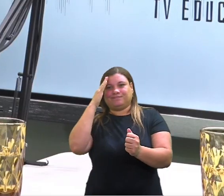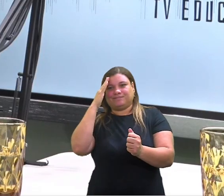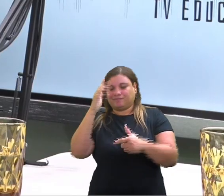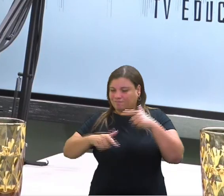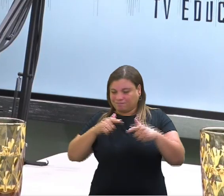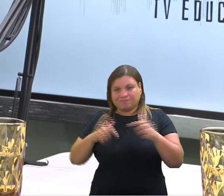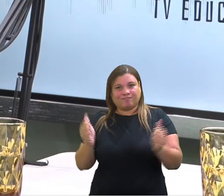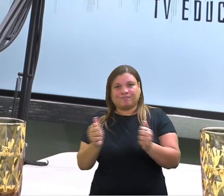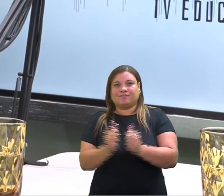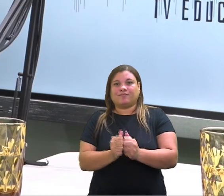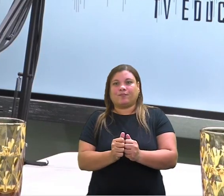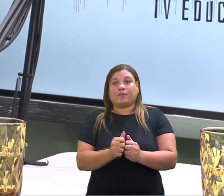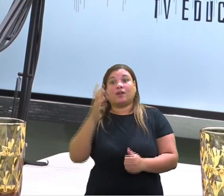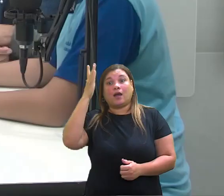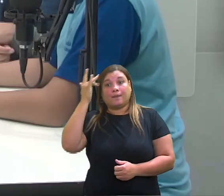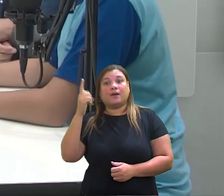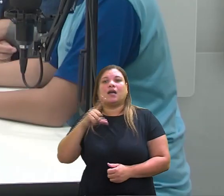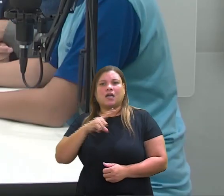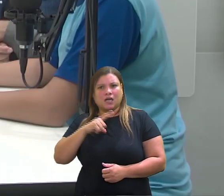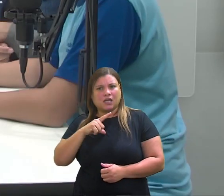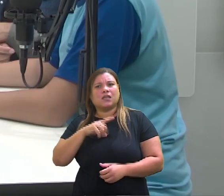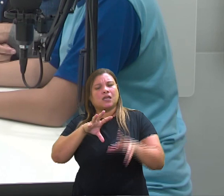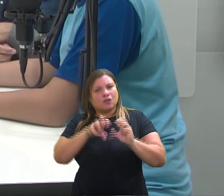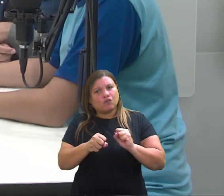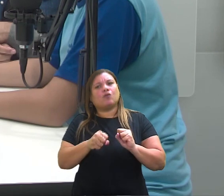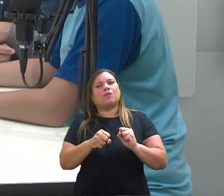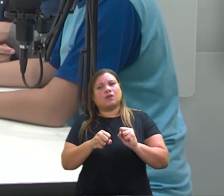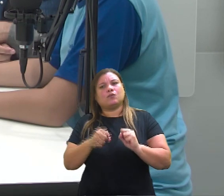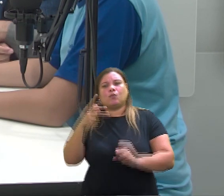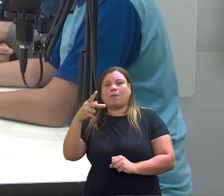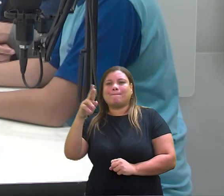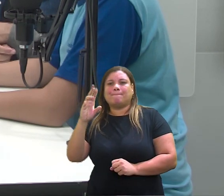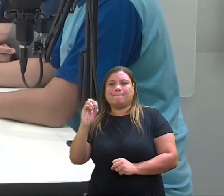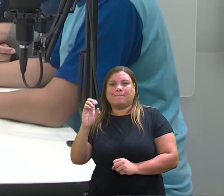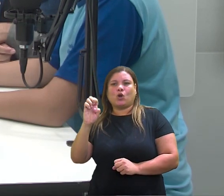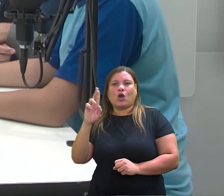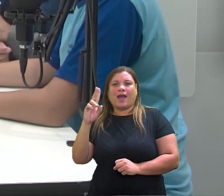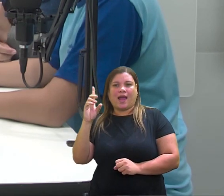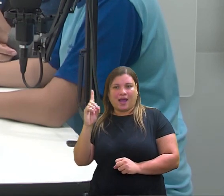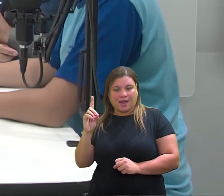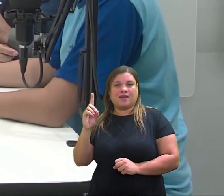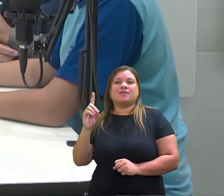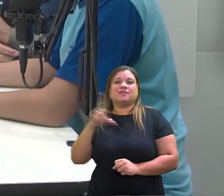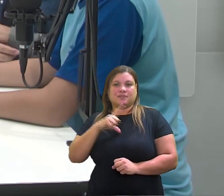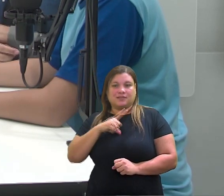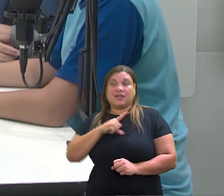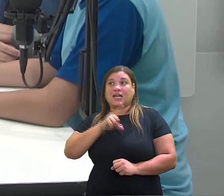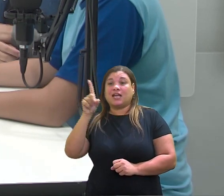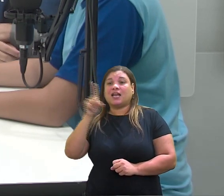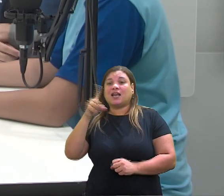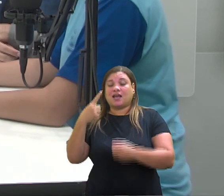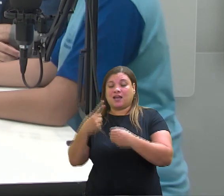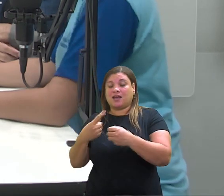formatura em Baguari. Alunos vão formar lá em Baguari no PROERD. Já é A muito escola interessante. lá é estadual. A escola lá é